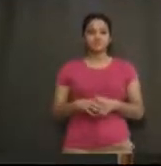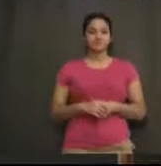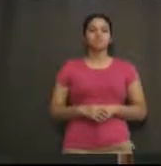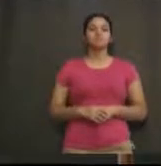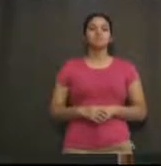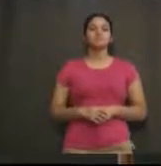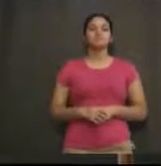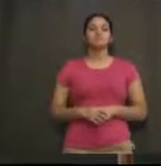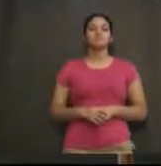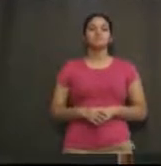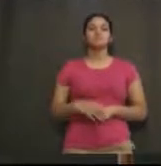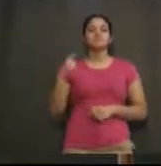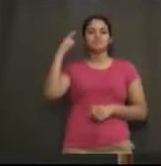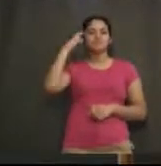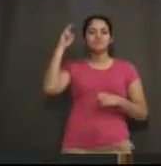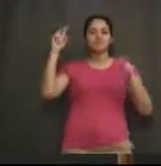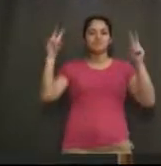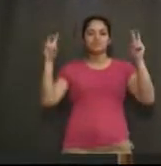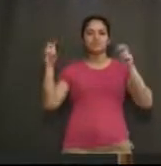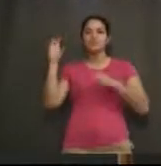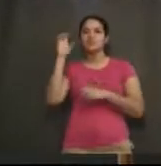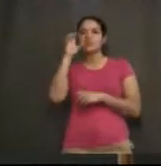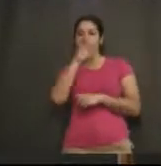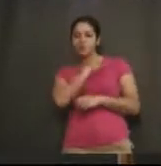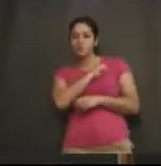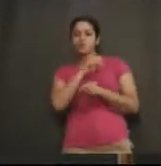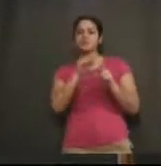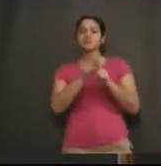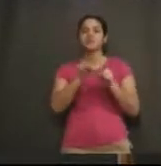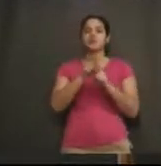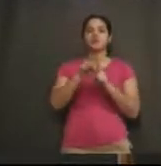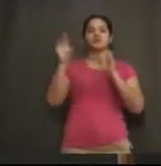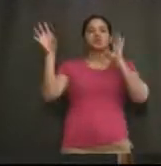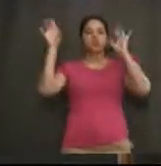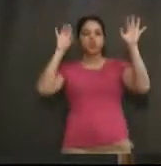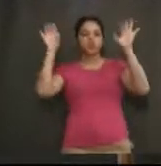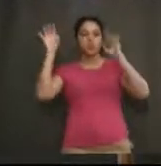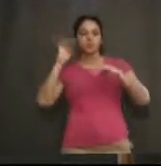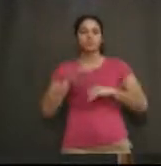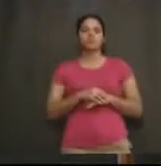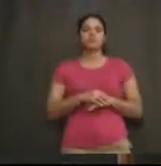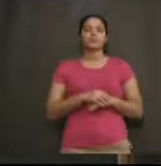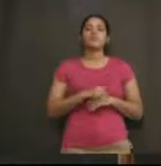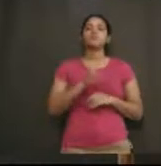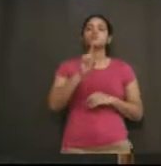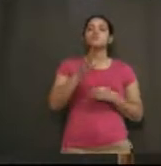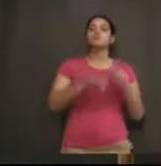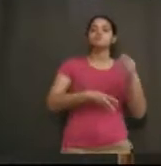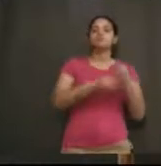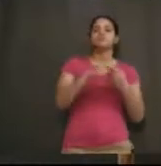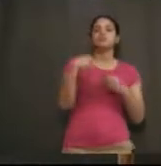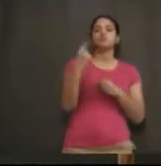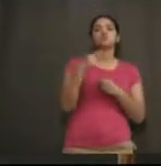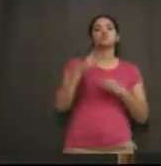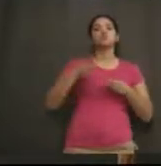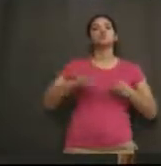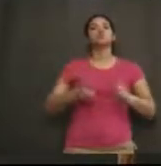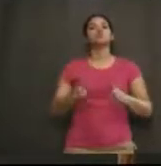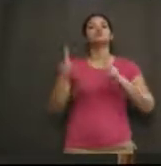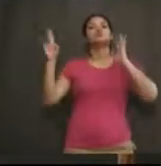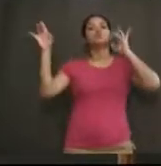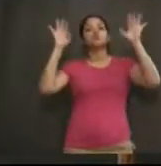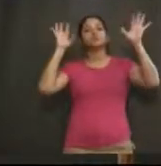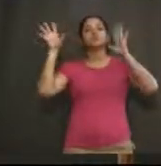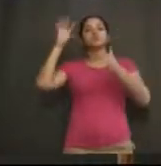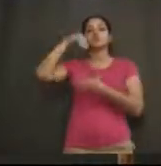Amor e sonho, falando rapidamente de sonhos, gostaria apenas de comentar, dizer que nós continuaremos sonhando, no Instituto de Ciências Exatas e